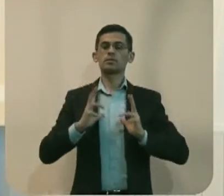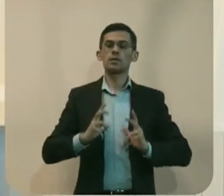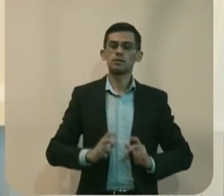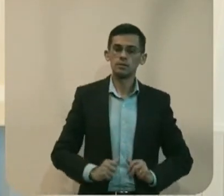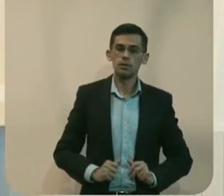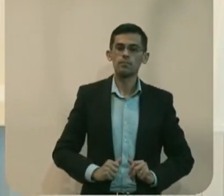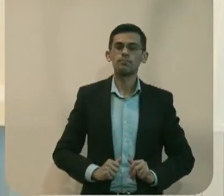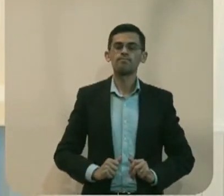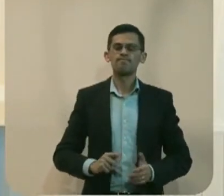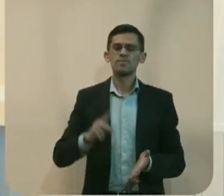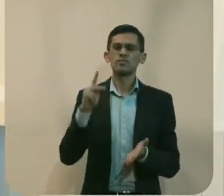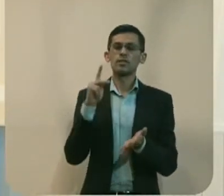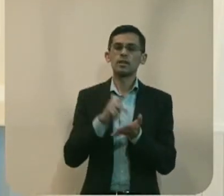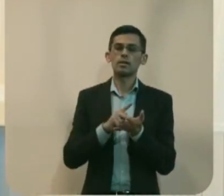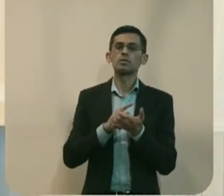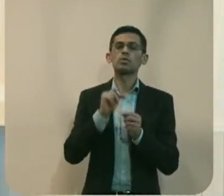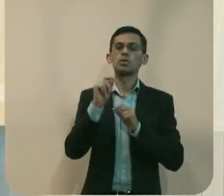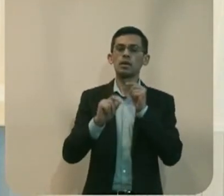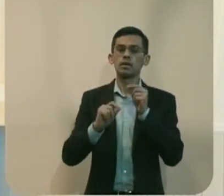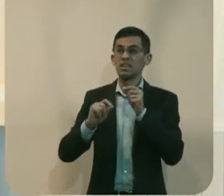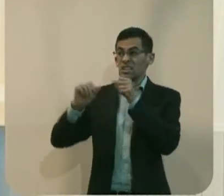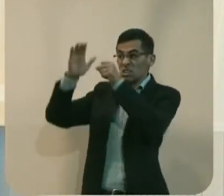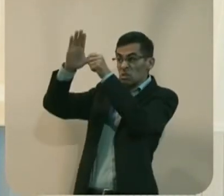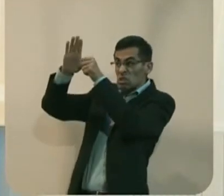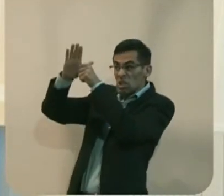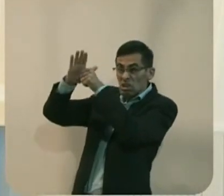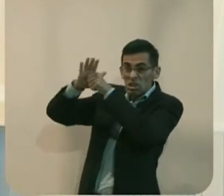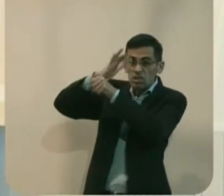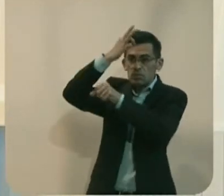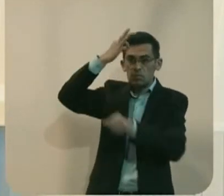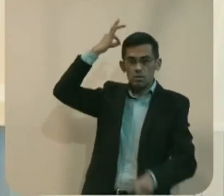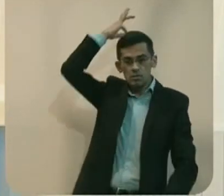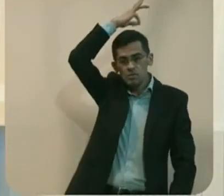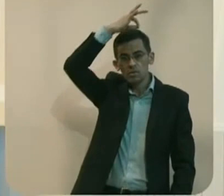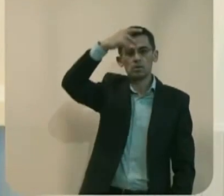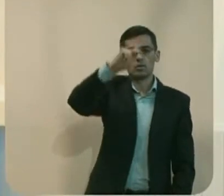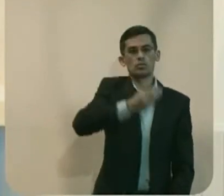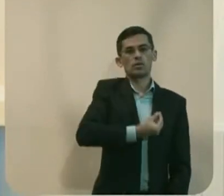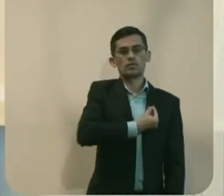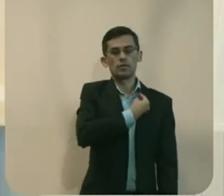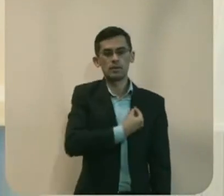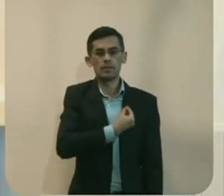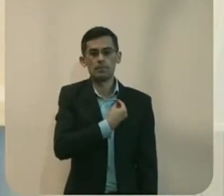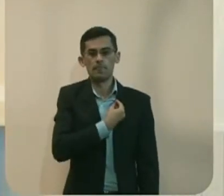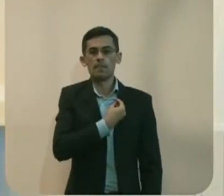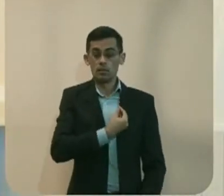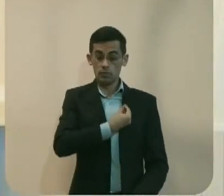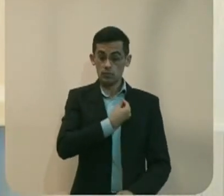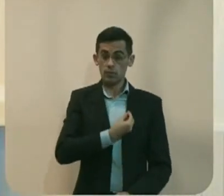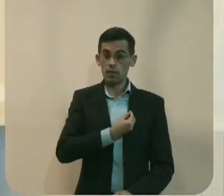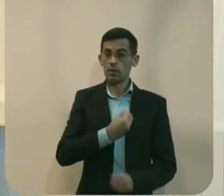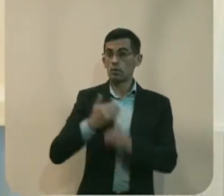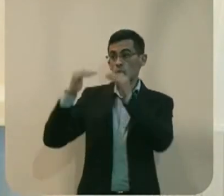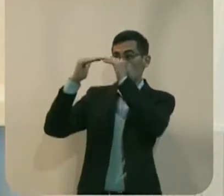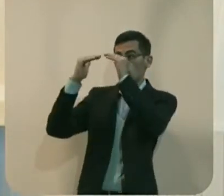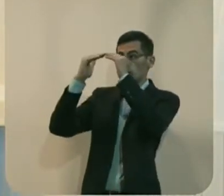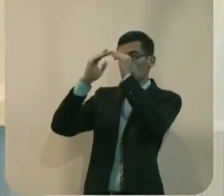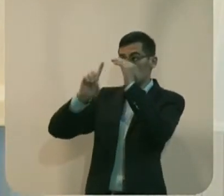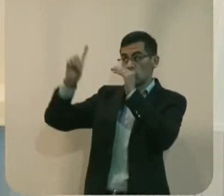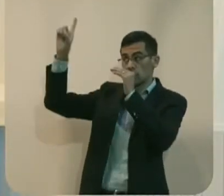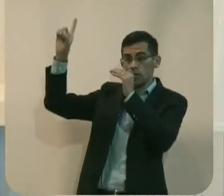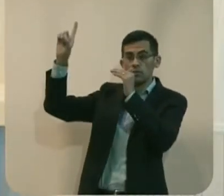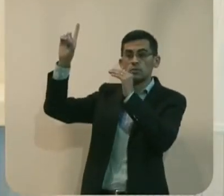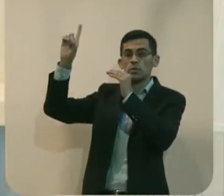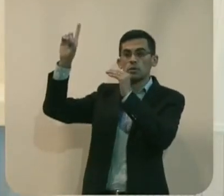é se deixar revestir pelo Espírito Santo para vivermos da maneira dele diante dos